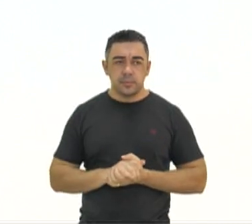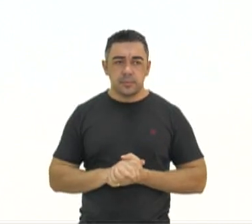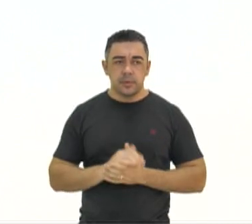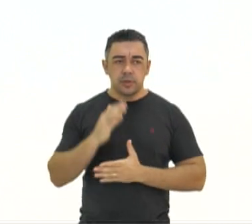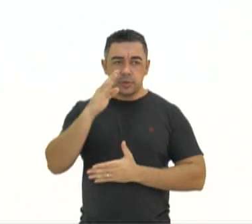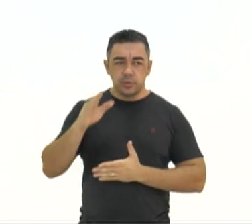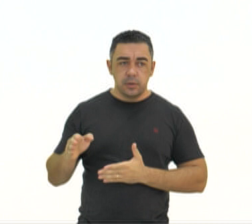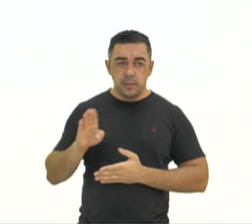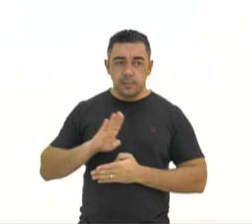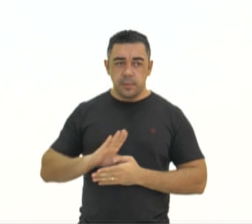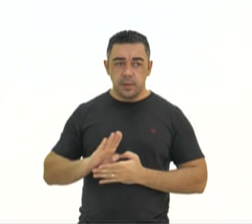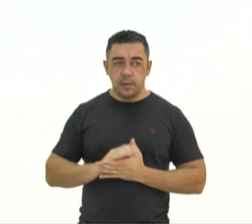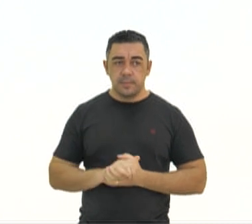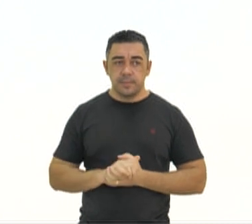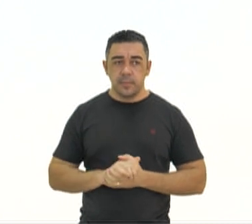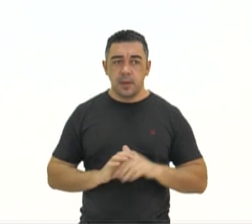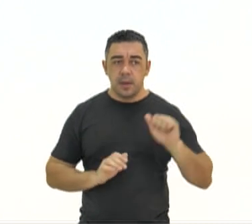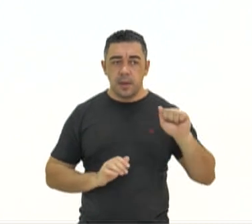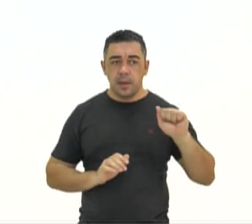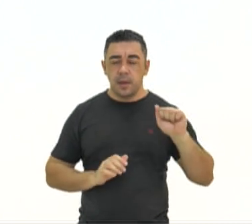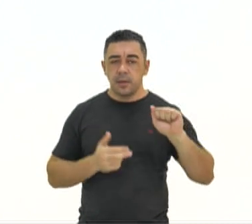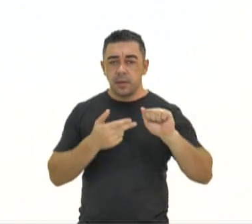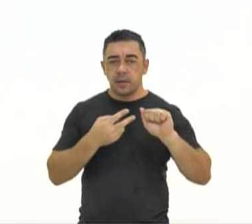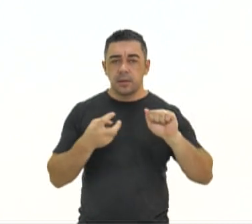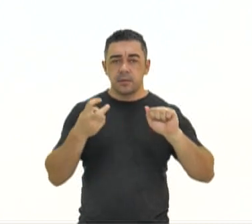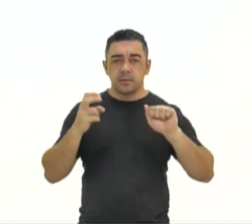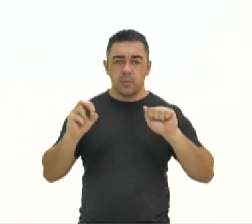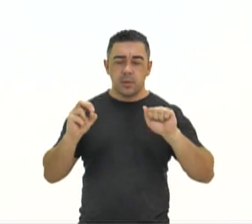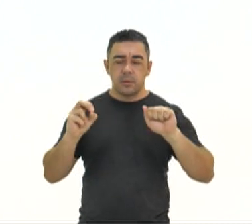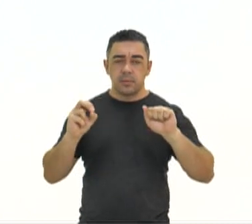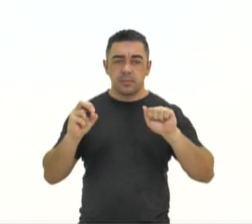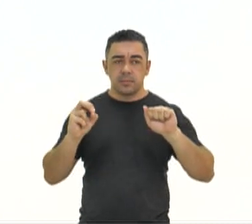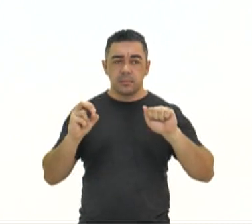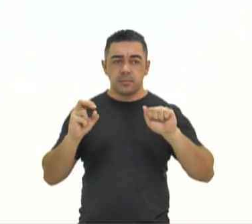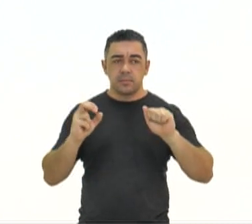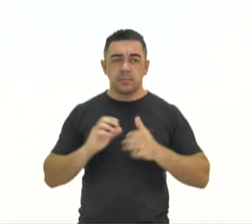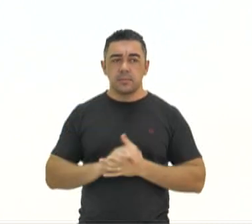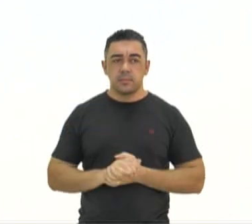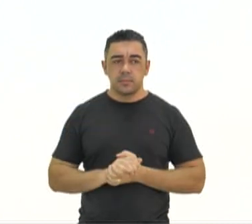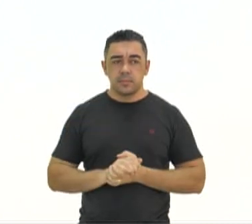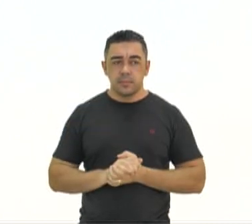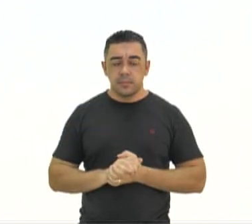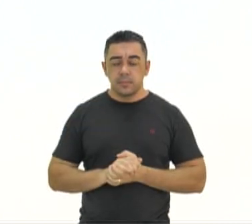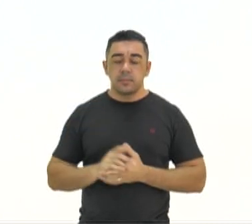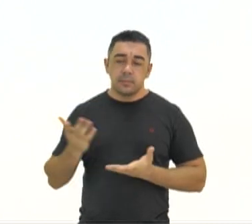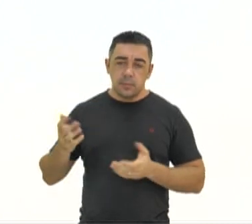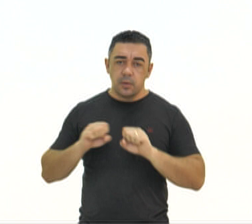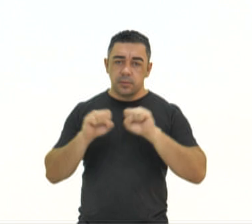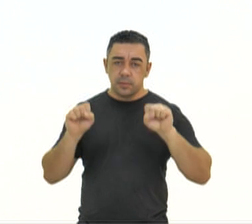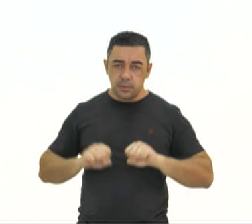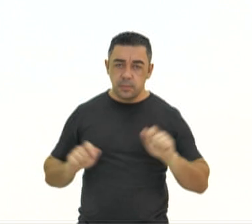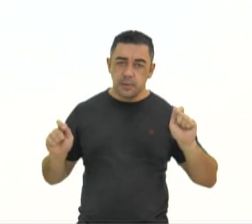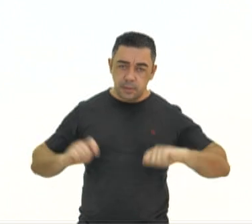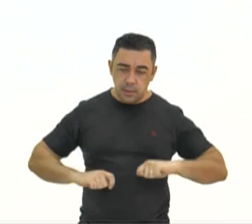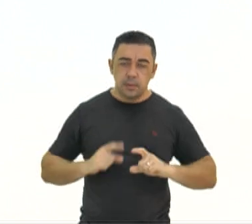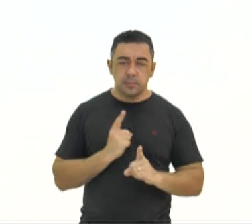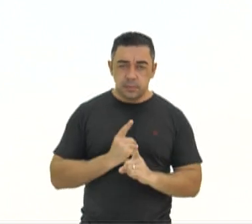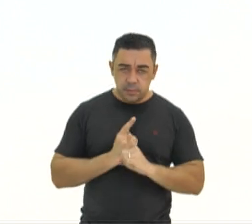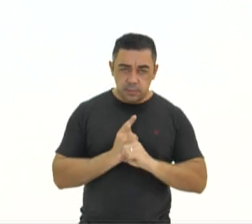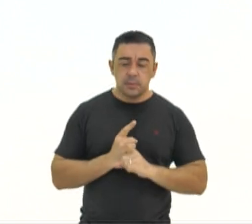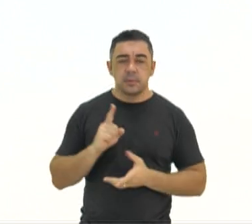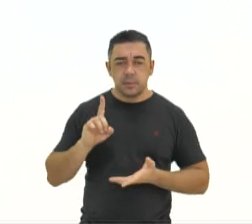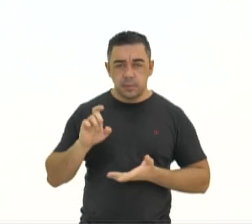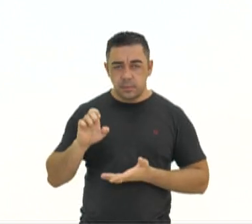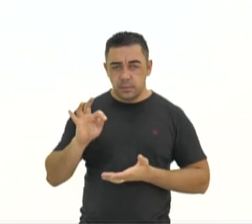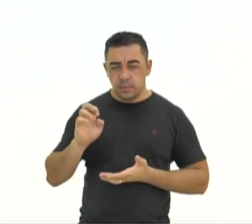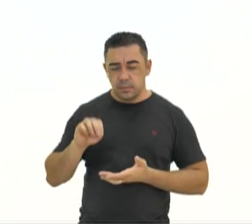a incógnita B e tendo que A é igual a 50. Temos que o sistema possível e determinado, né? Porque